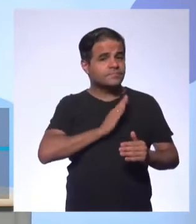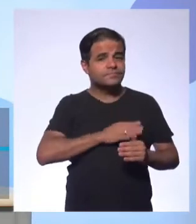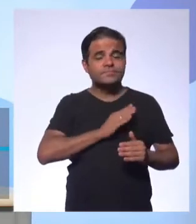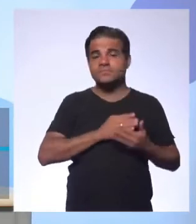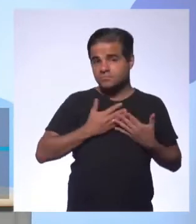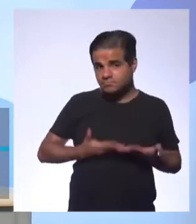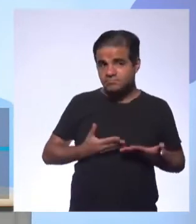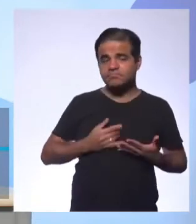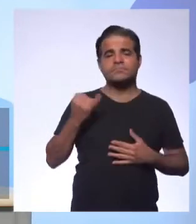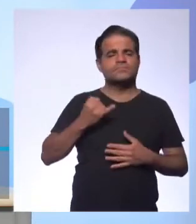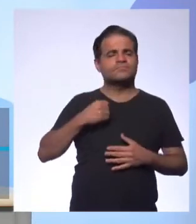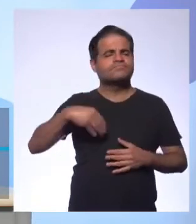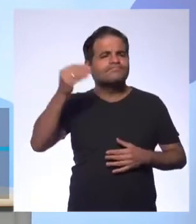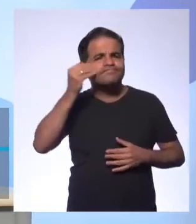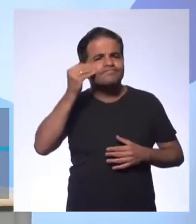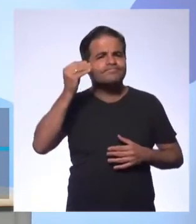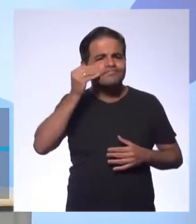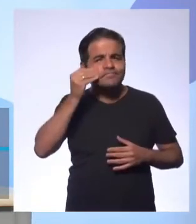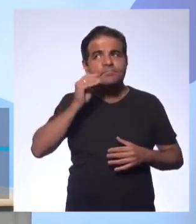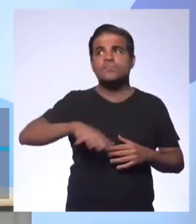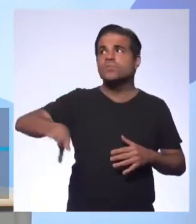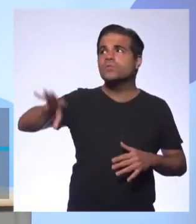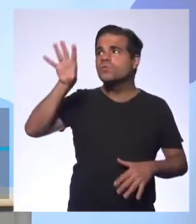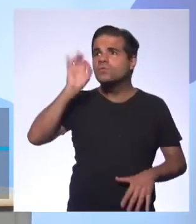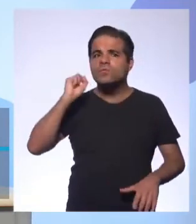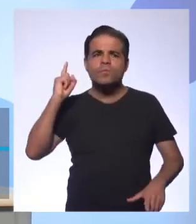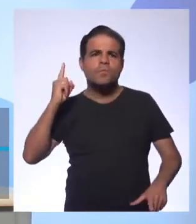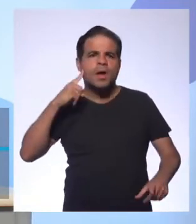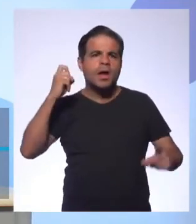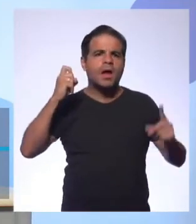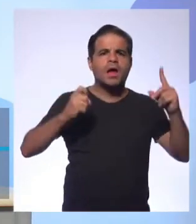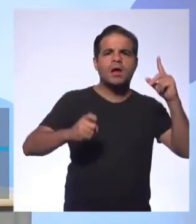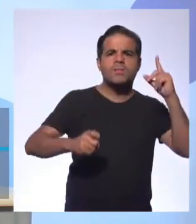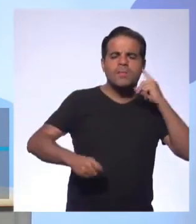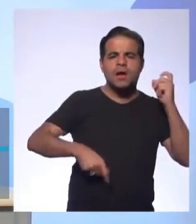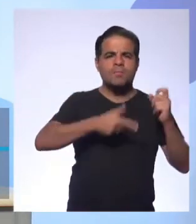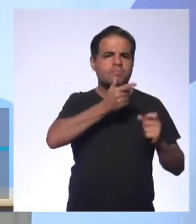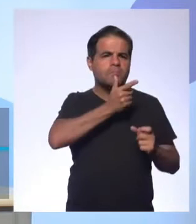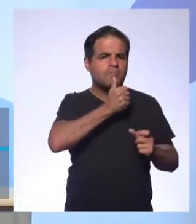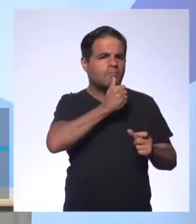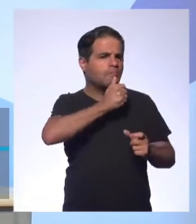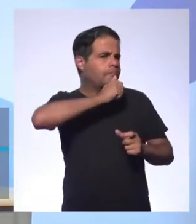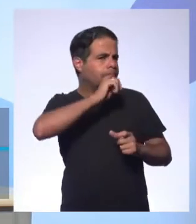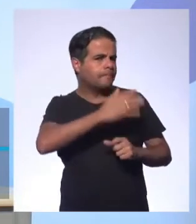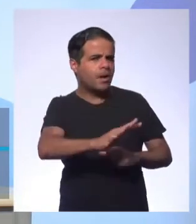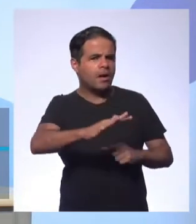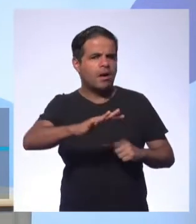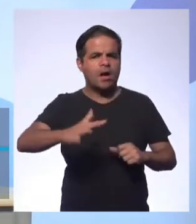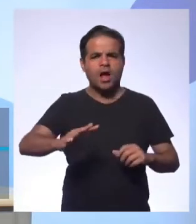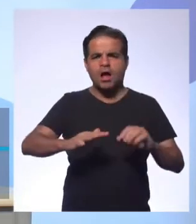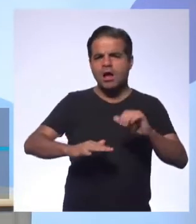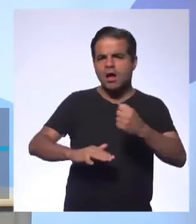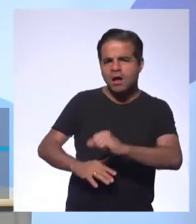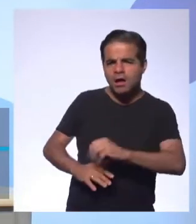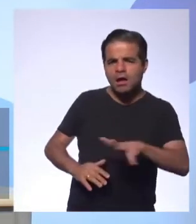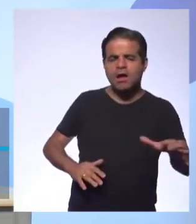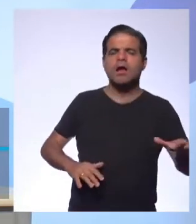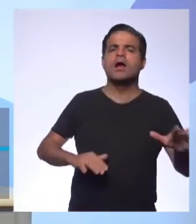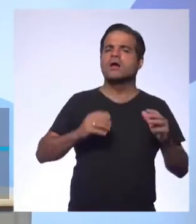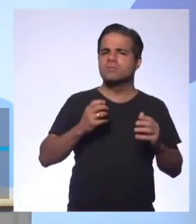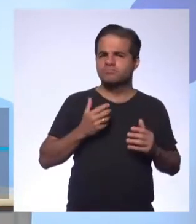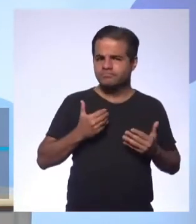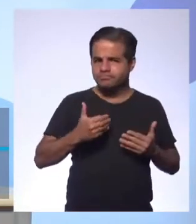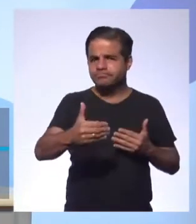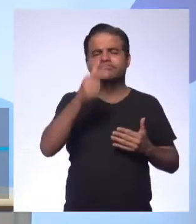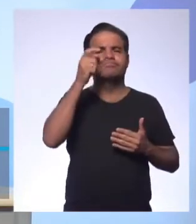sabe? Tentem ouvir aí os barulhos, né, das correntes, o barulho do mar. É uma viagem muito